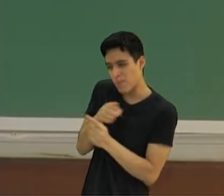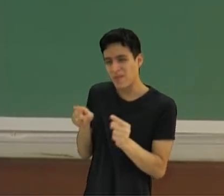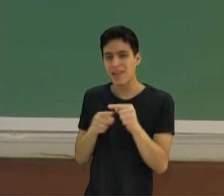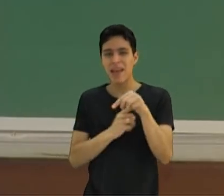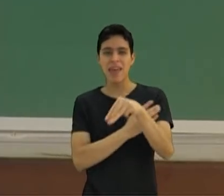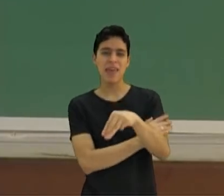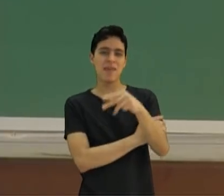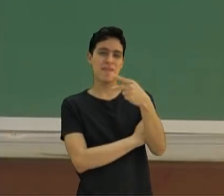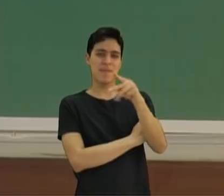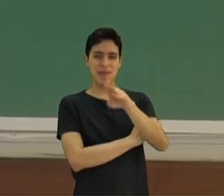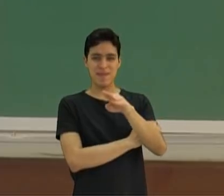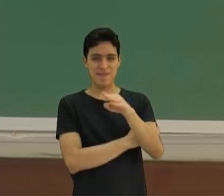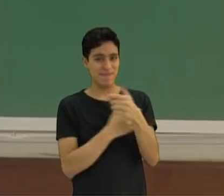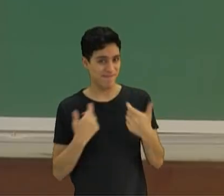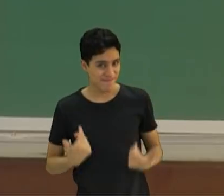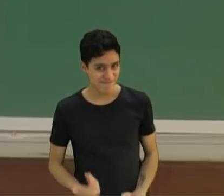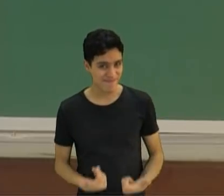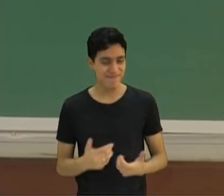MPB, certo?